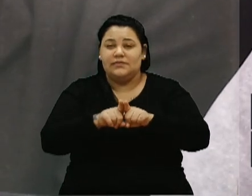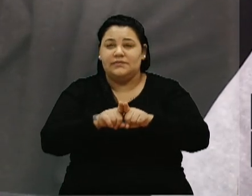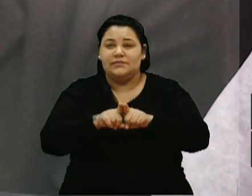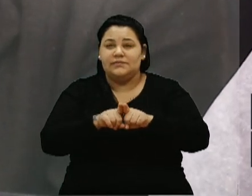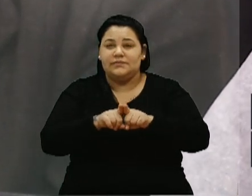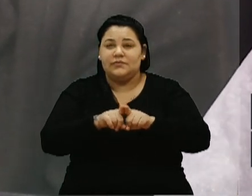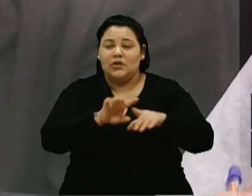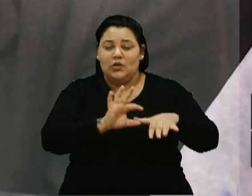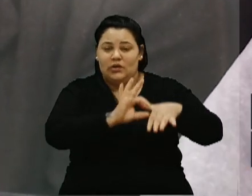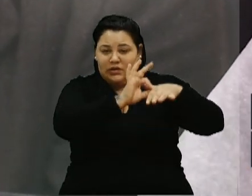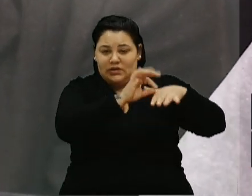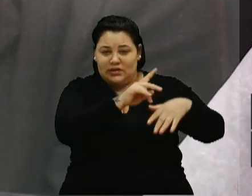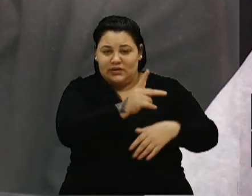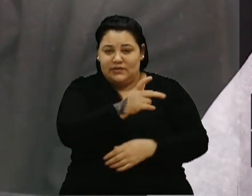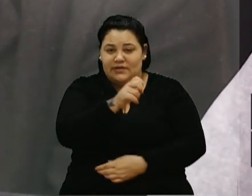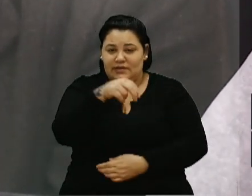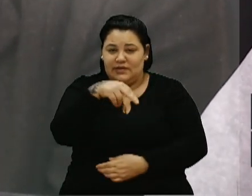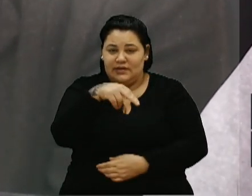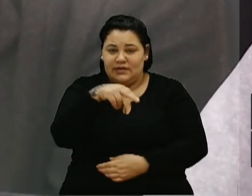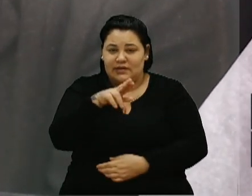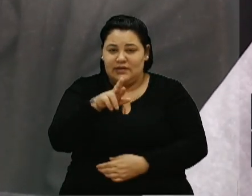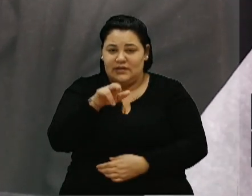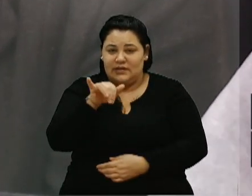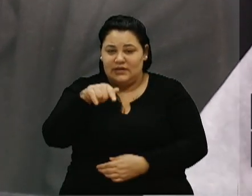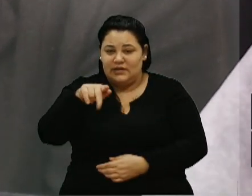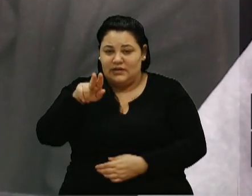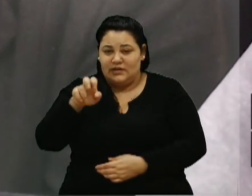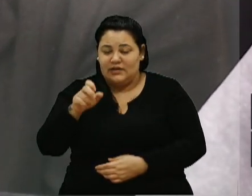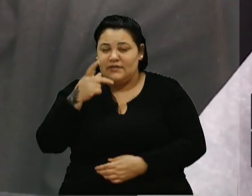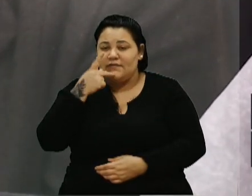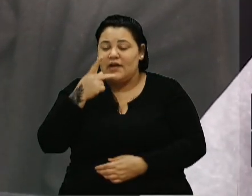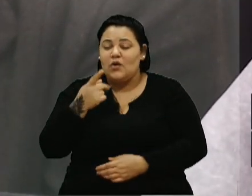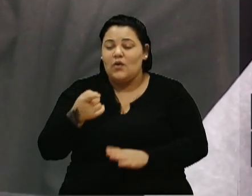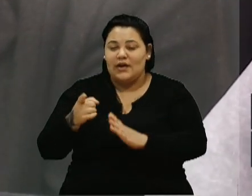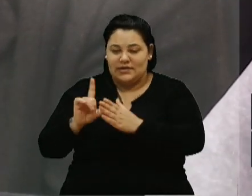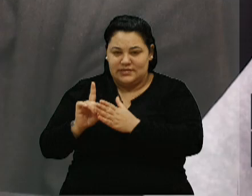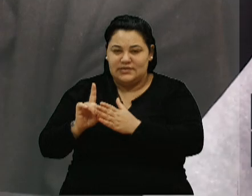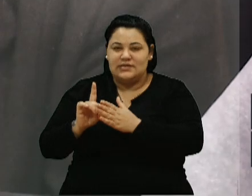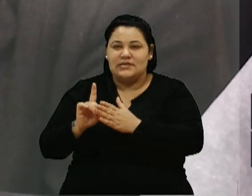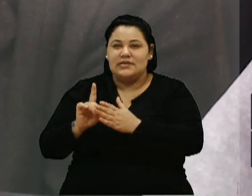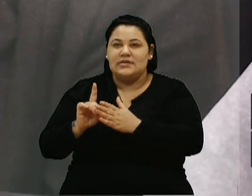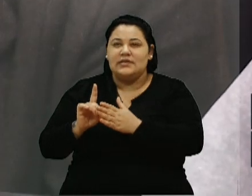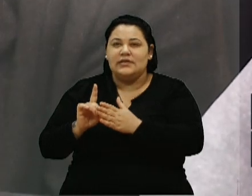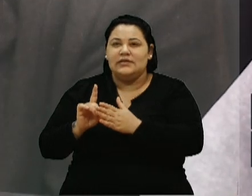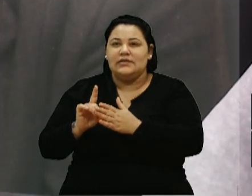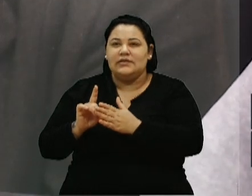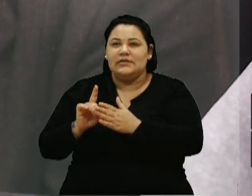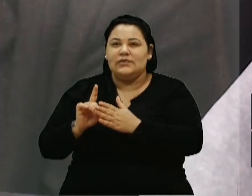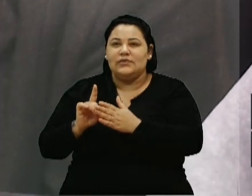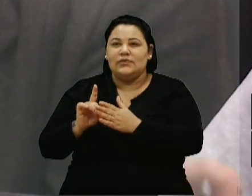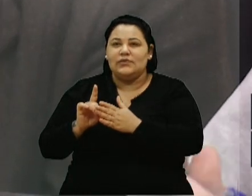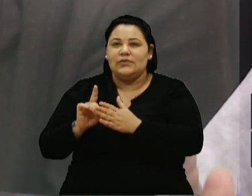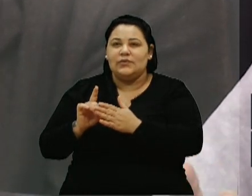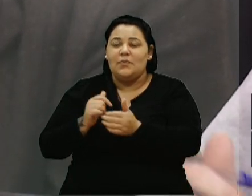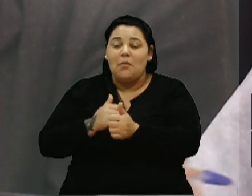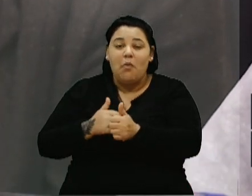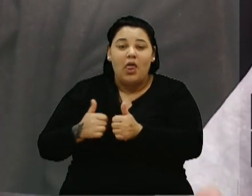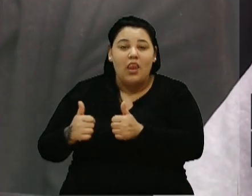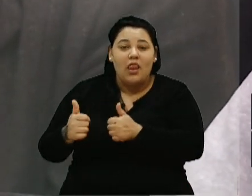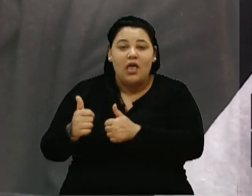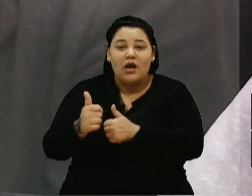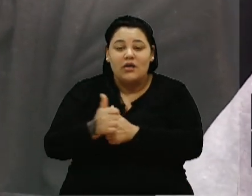conselheiro Luiz Henrique, que me antecedeu, no protagonismo do Rio Grande do Sul. O Rio Grande do Sul foi o primeiro